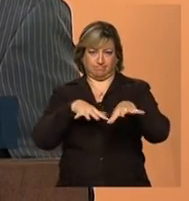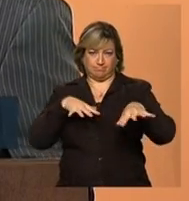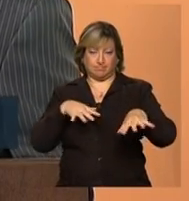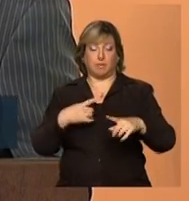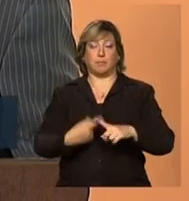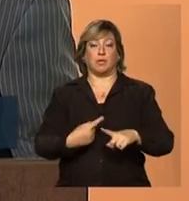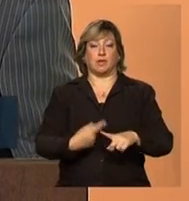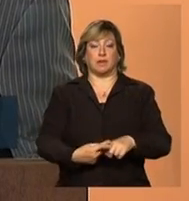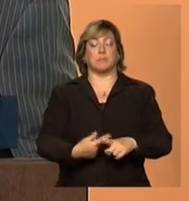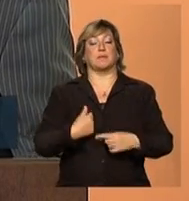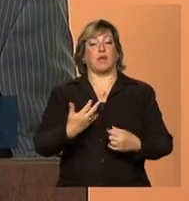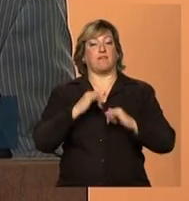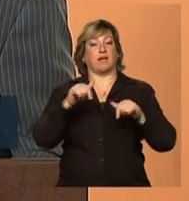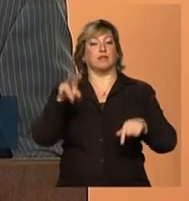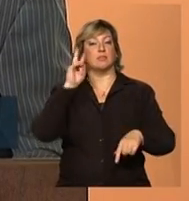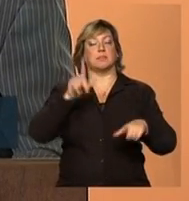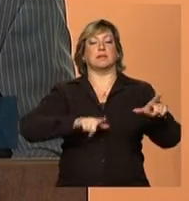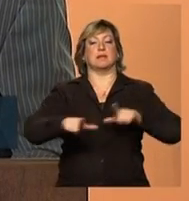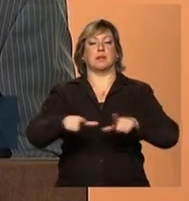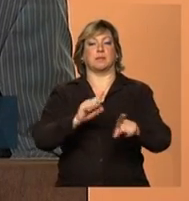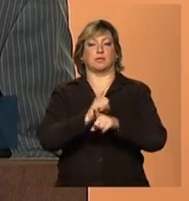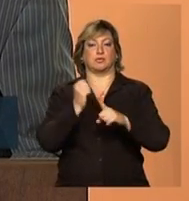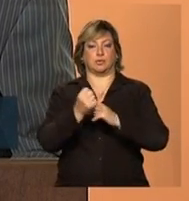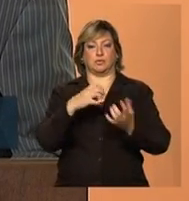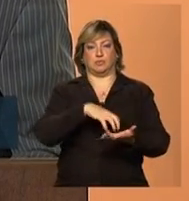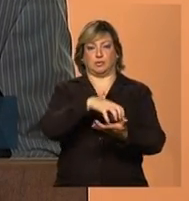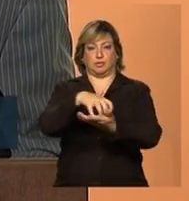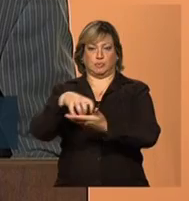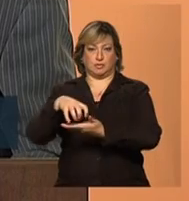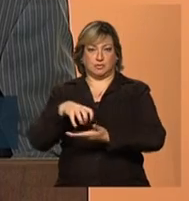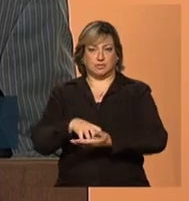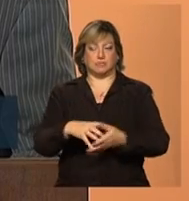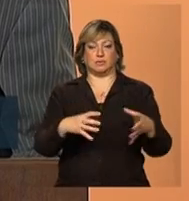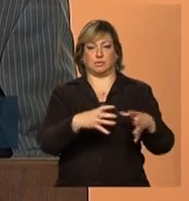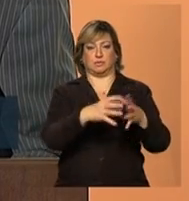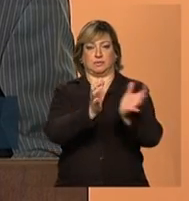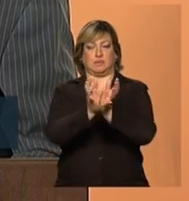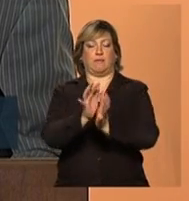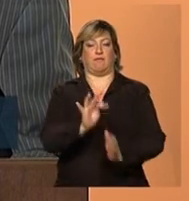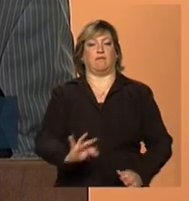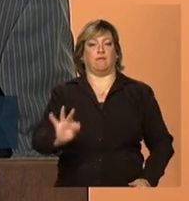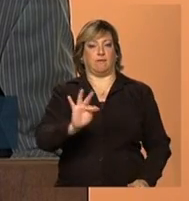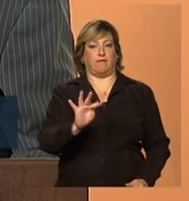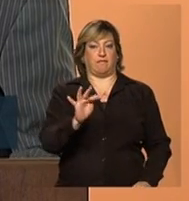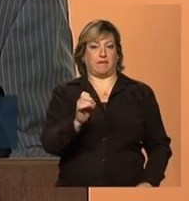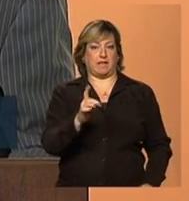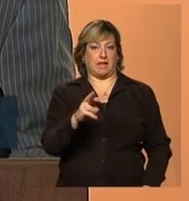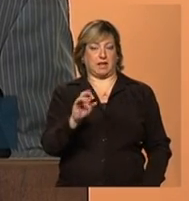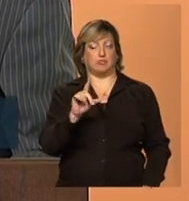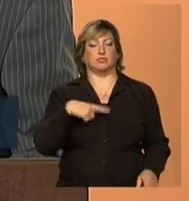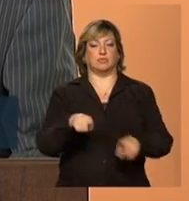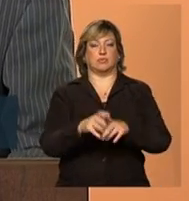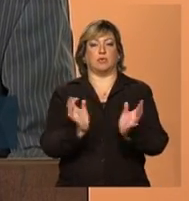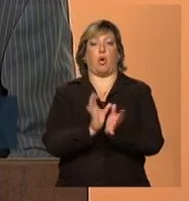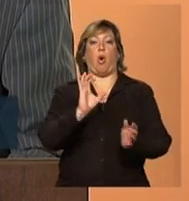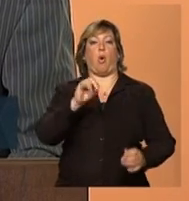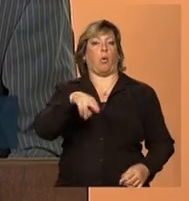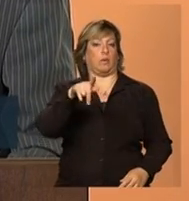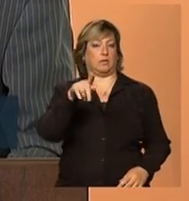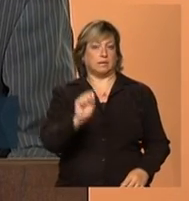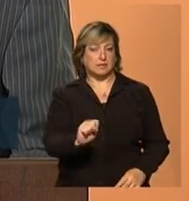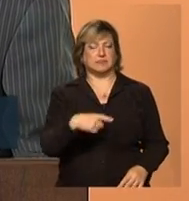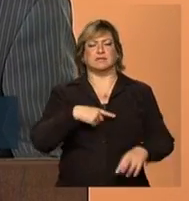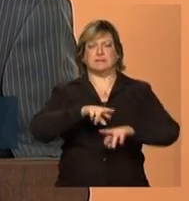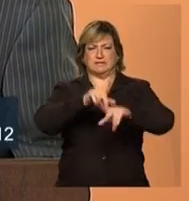realizado pelos movimentos sociais, por entidades, federações, empresários, associações e organizações não